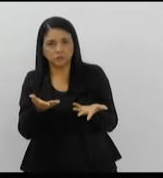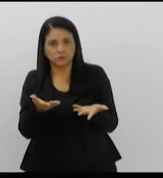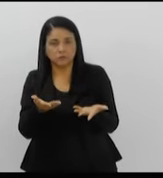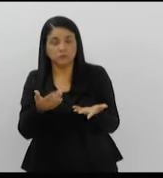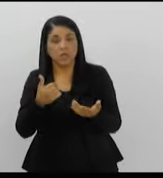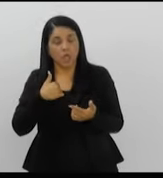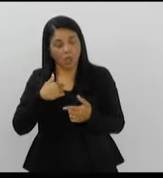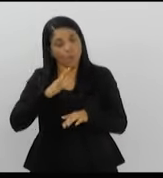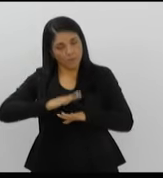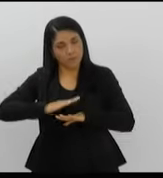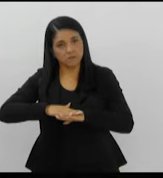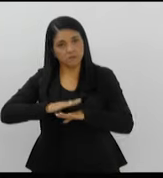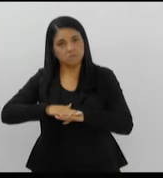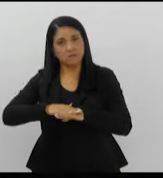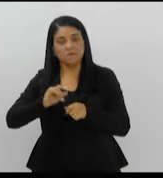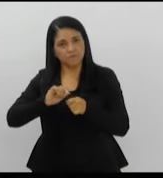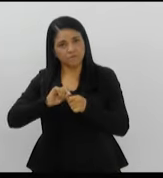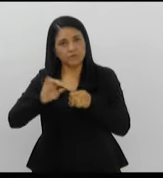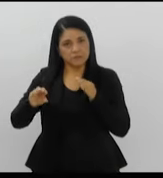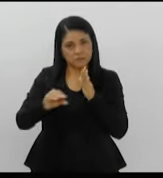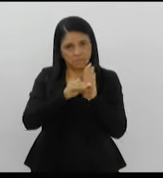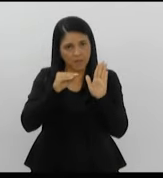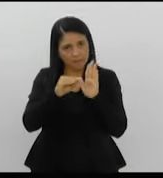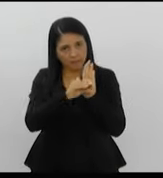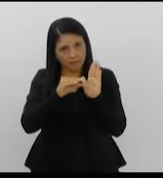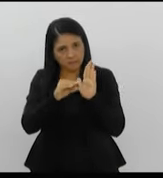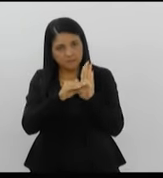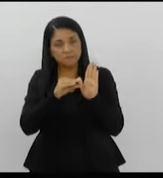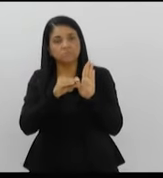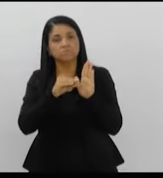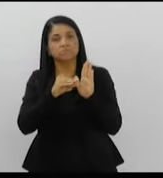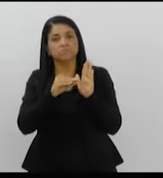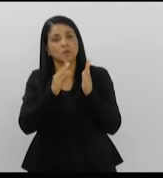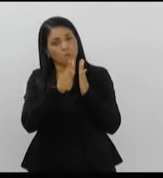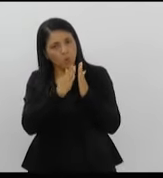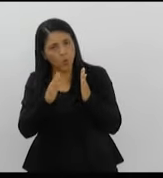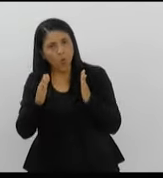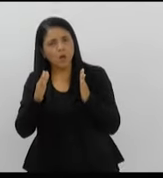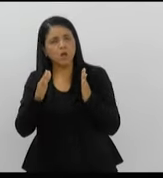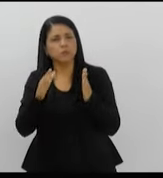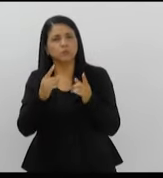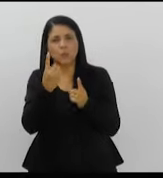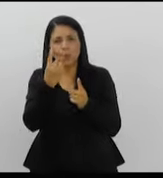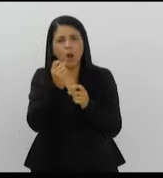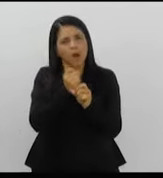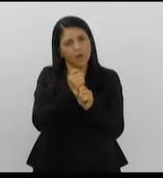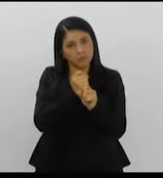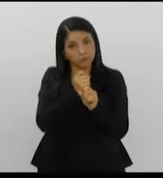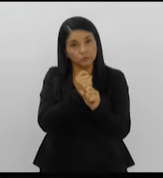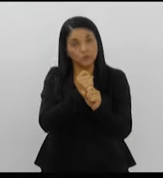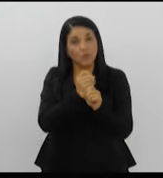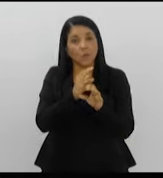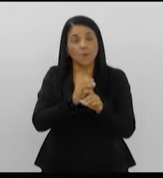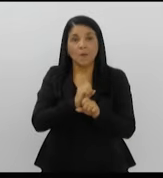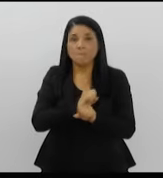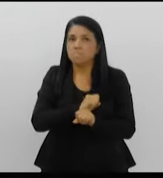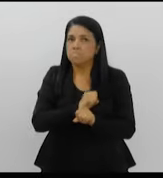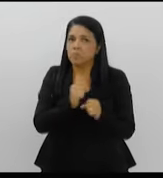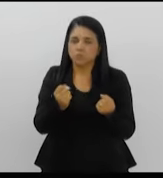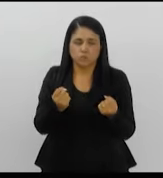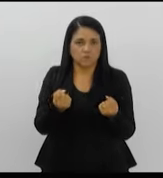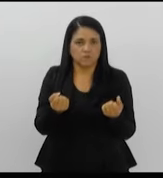fiz algumas emendas, até prorrogando por mais um ano, mas não é possível